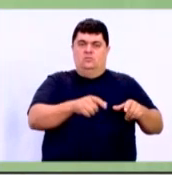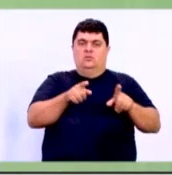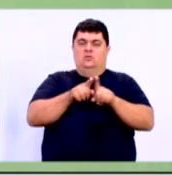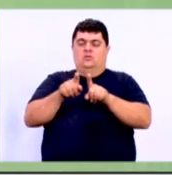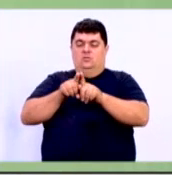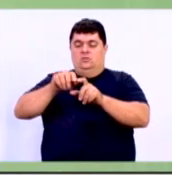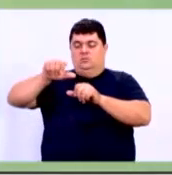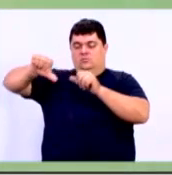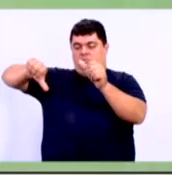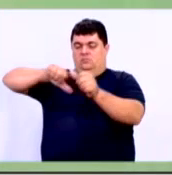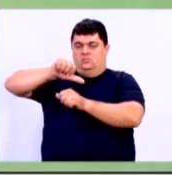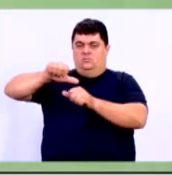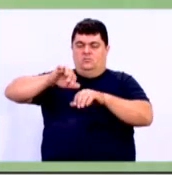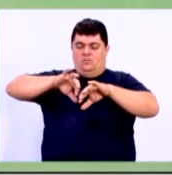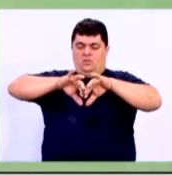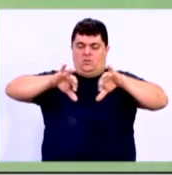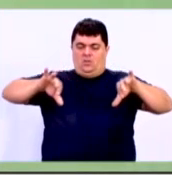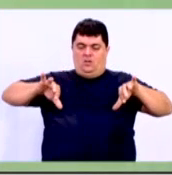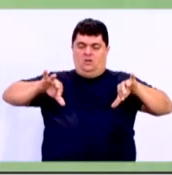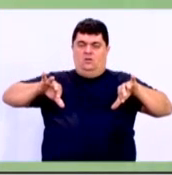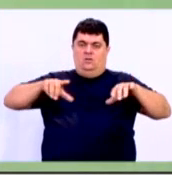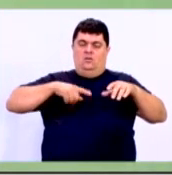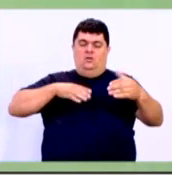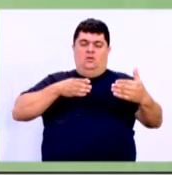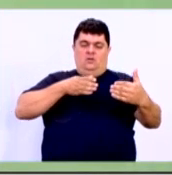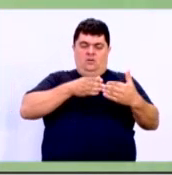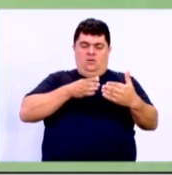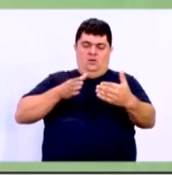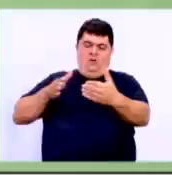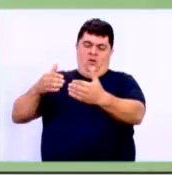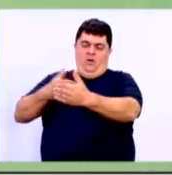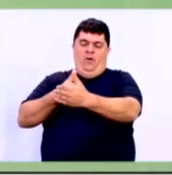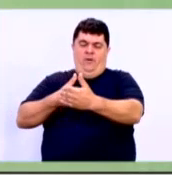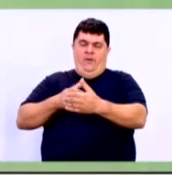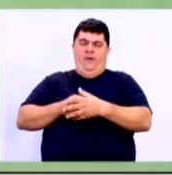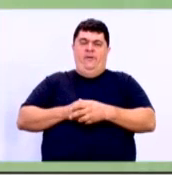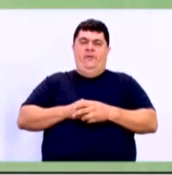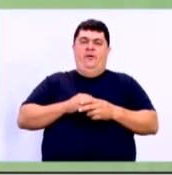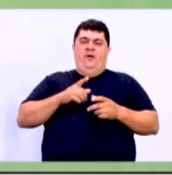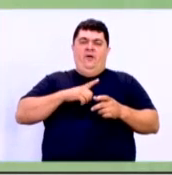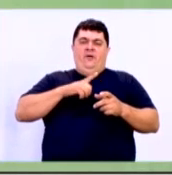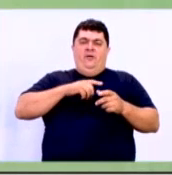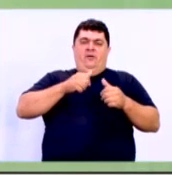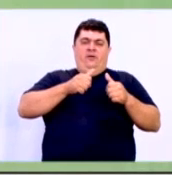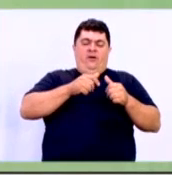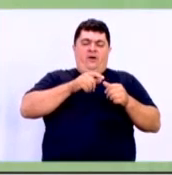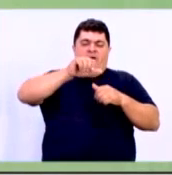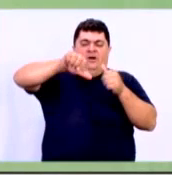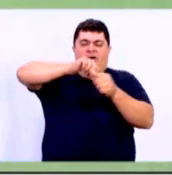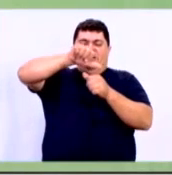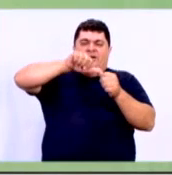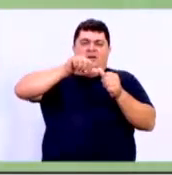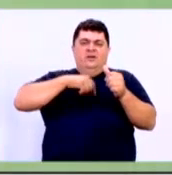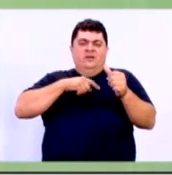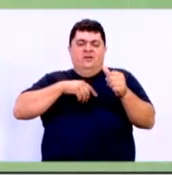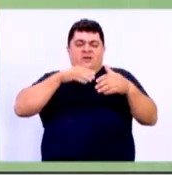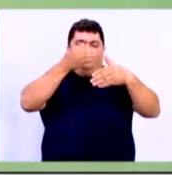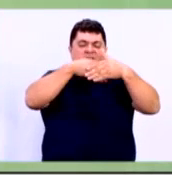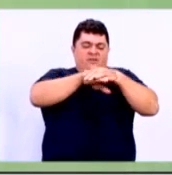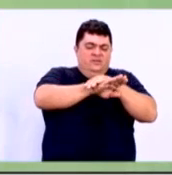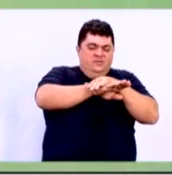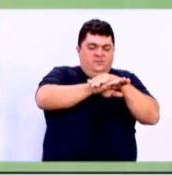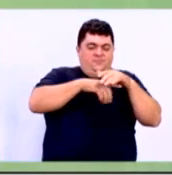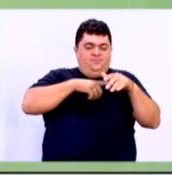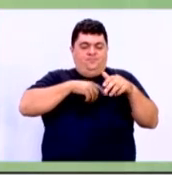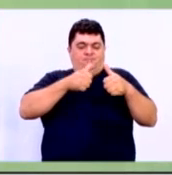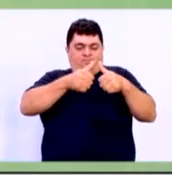custos variáveis, que também são os custos diretos e indiretos, certo? Os custos variáveis tomam a direção do estoques e os